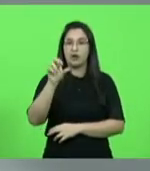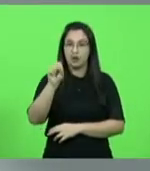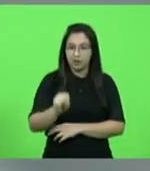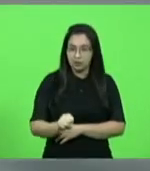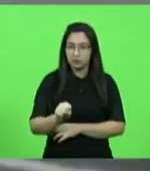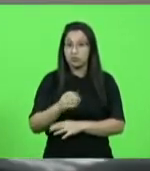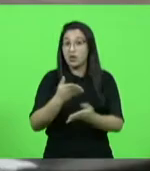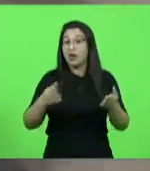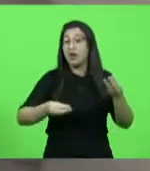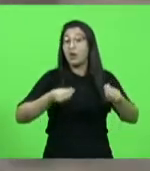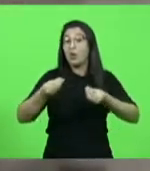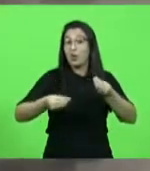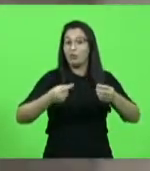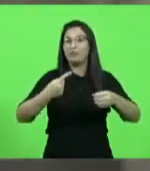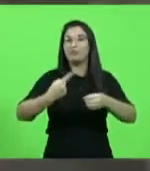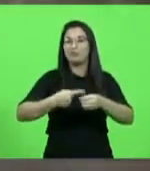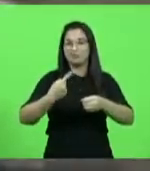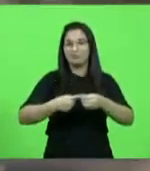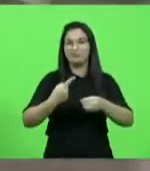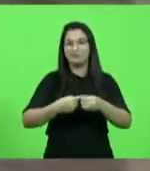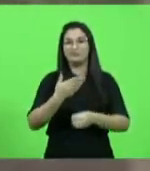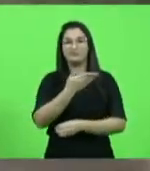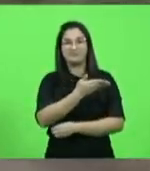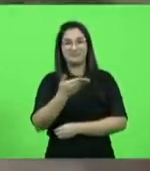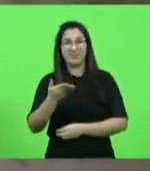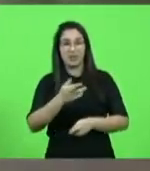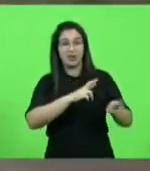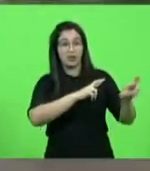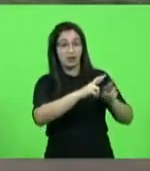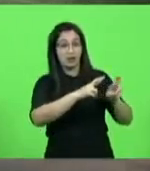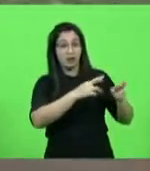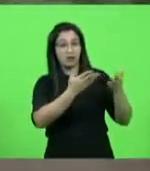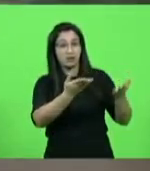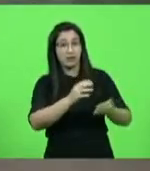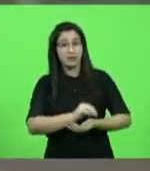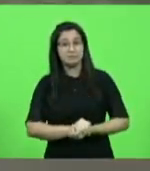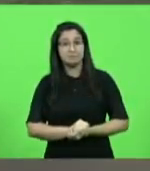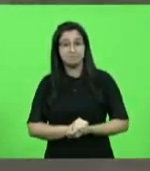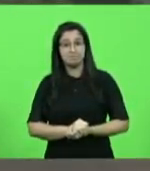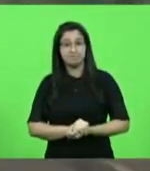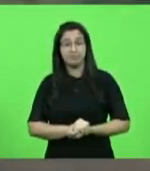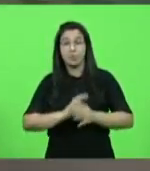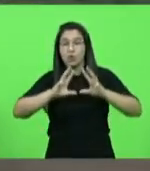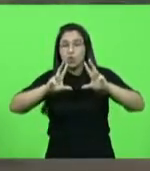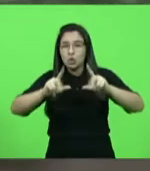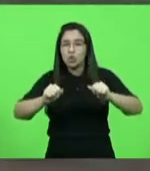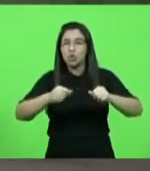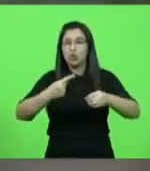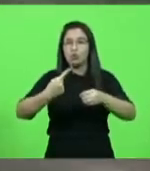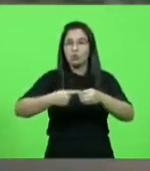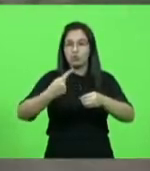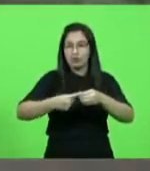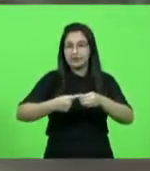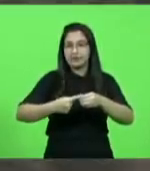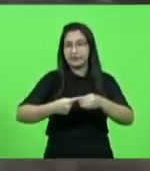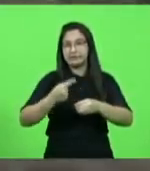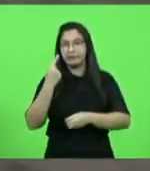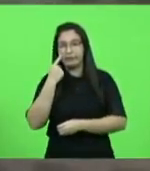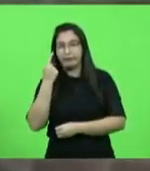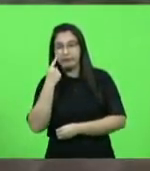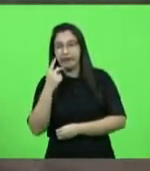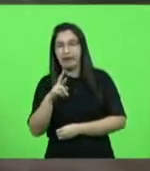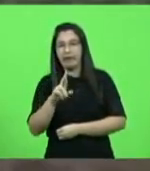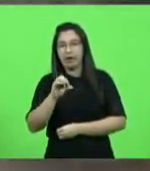os municípios praticamente na rodovia. Mas tem todos aqueles outros municípios, que é Benedito Novo, Rio dos Cedros,